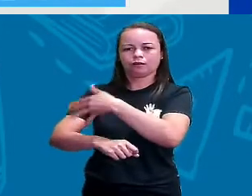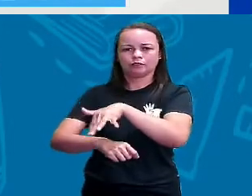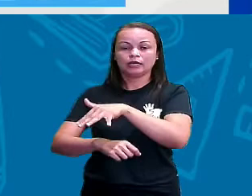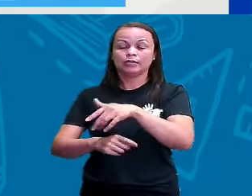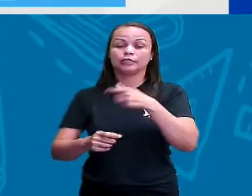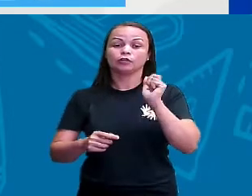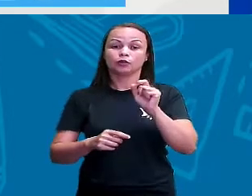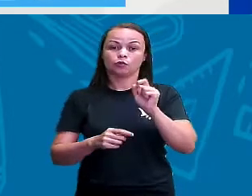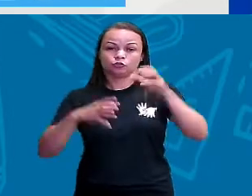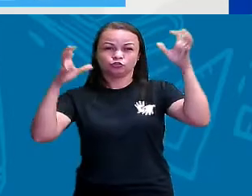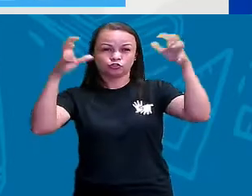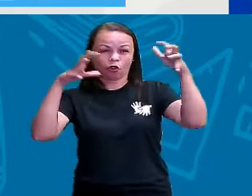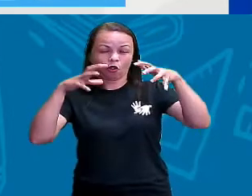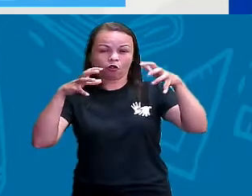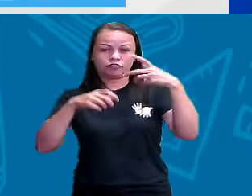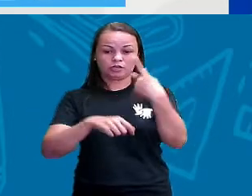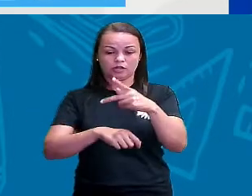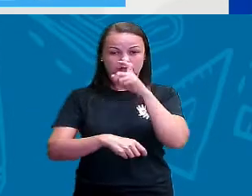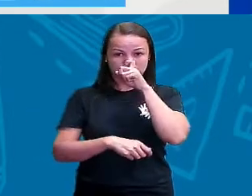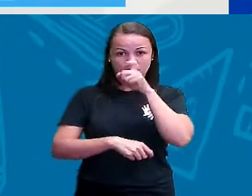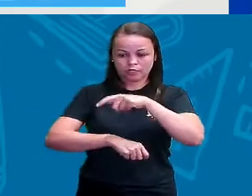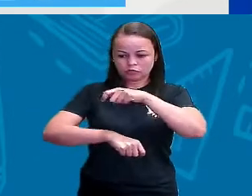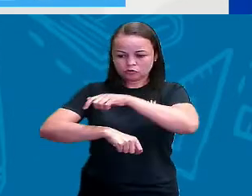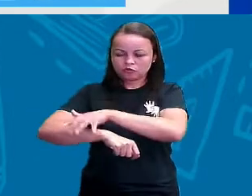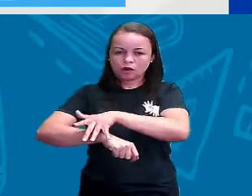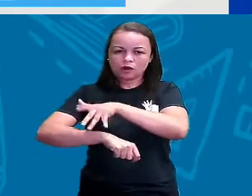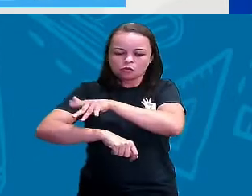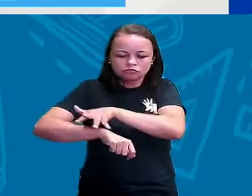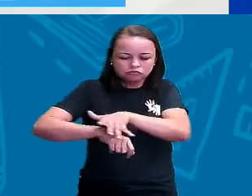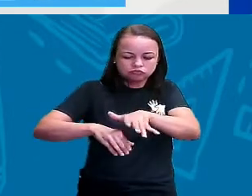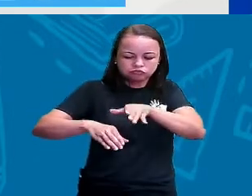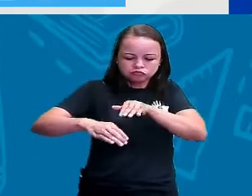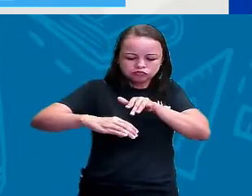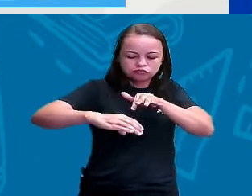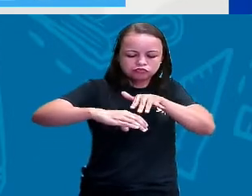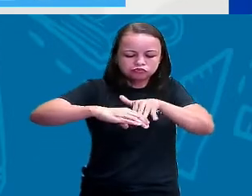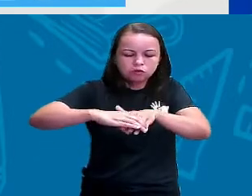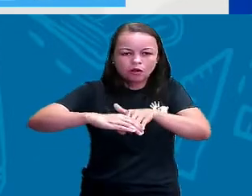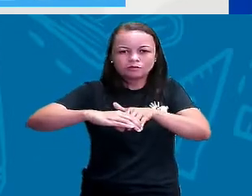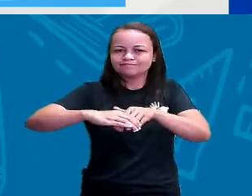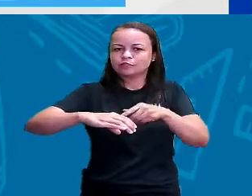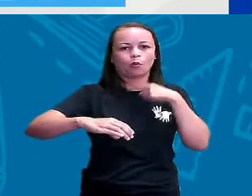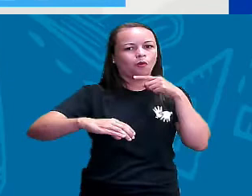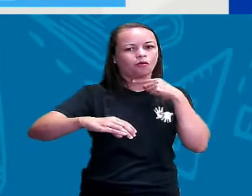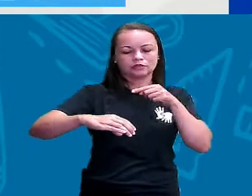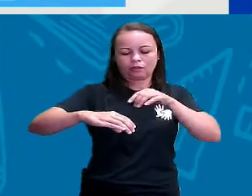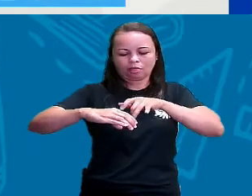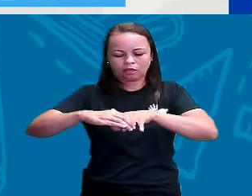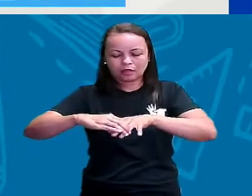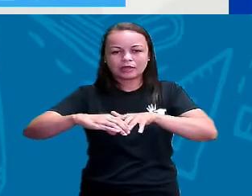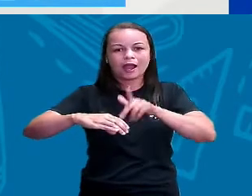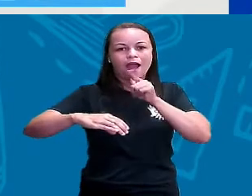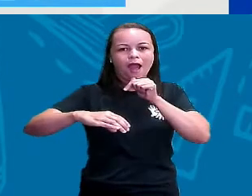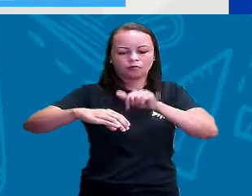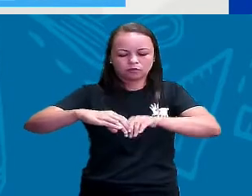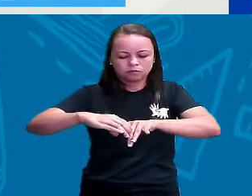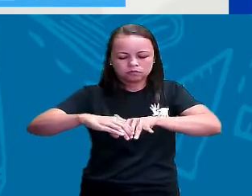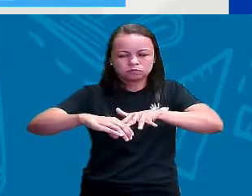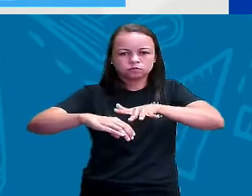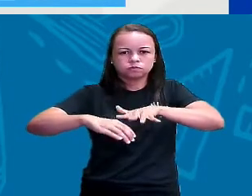os bueiros, entope ali todo aquele bueiro, então a água não tem para onde escorrer e